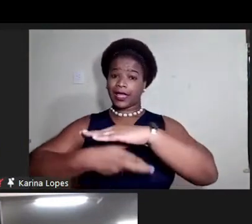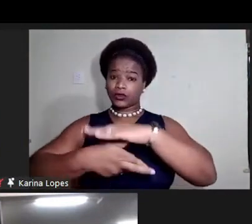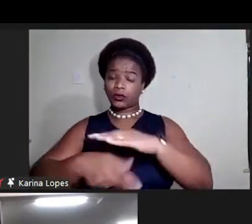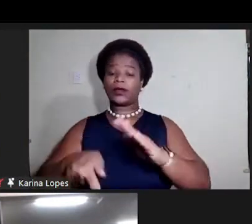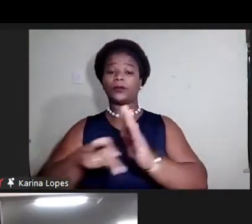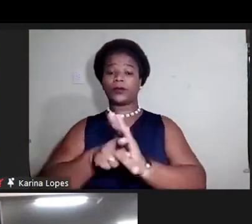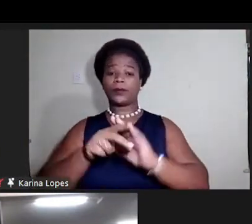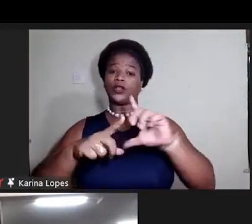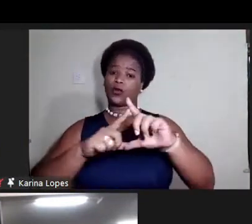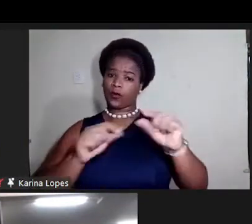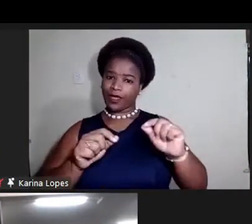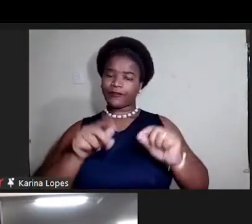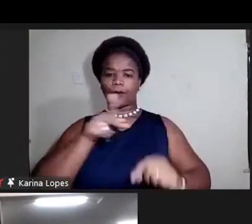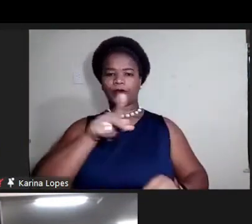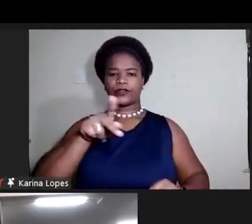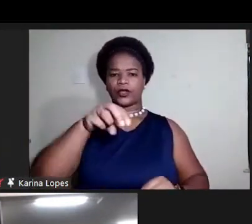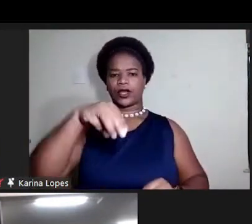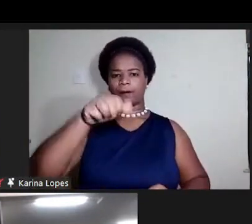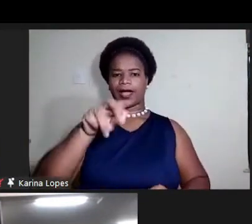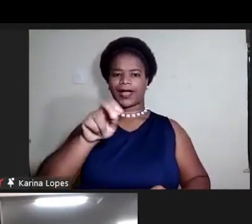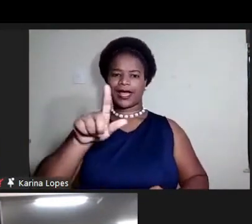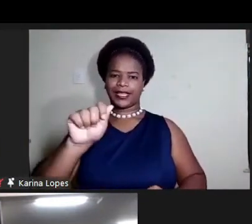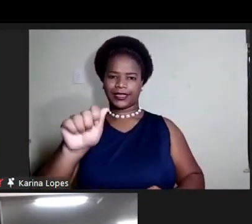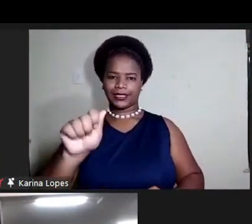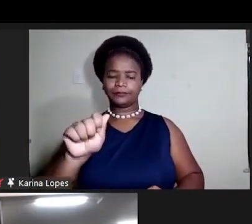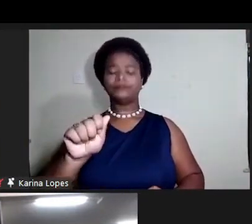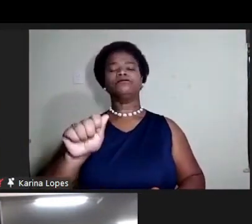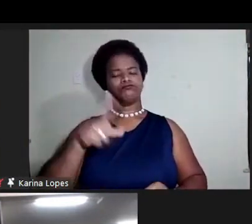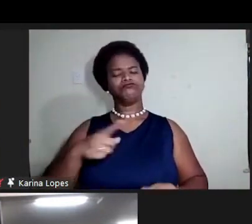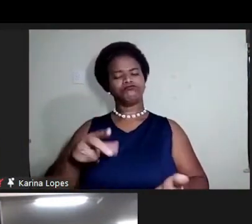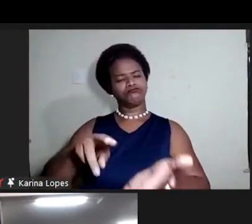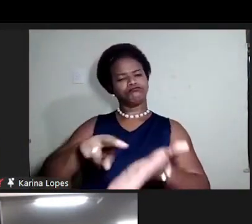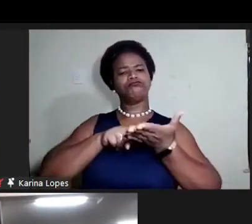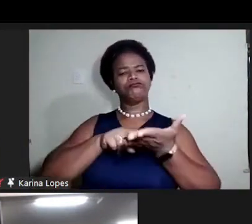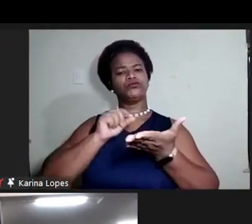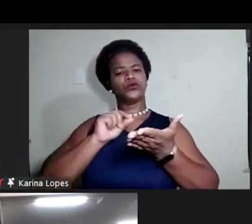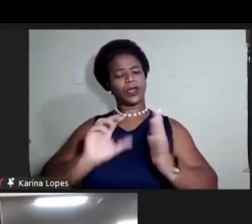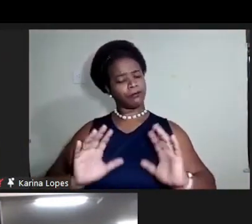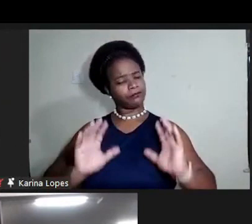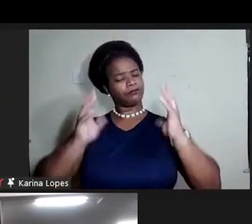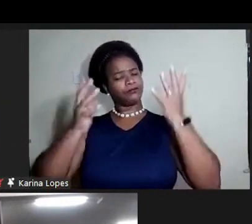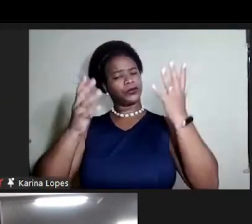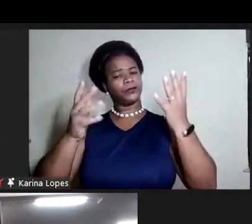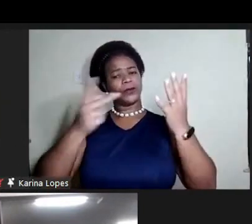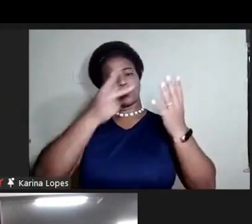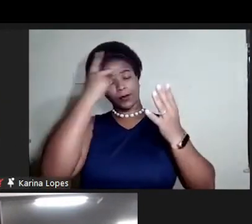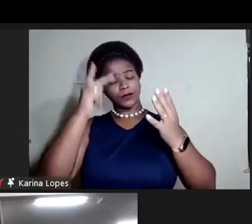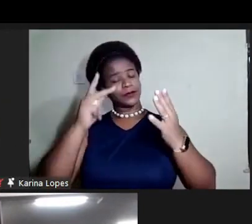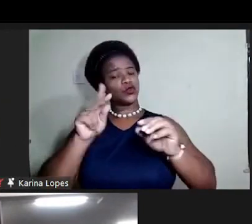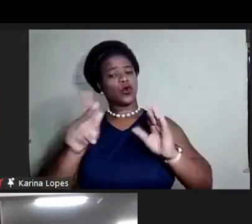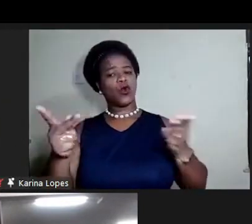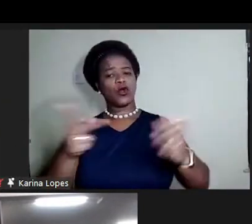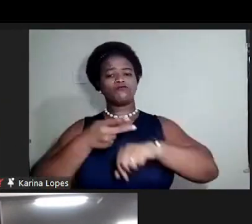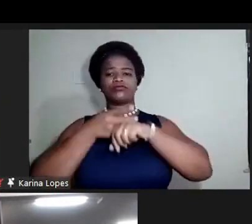uma mensagem de congratulação por nossos homenageados desta noite. Abre aspas.